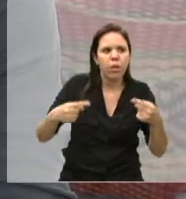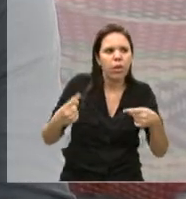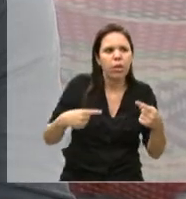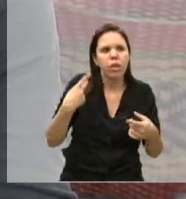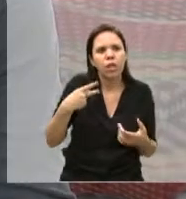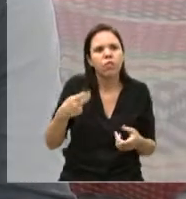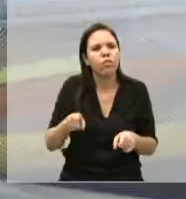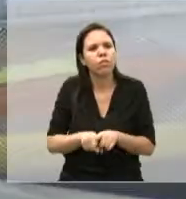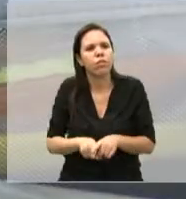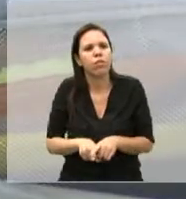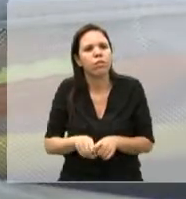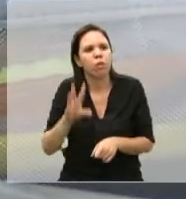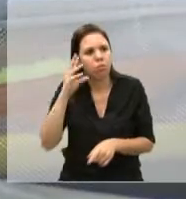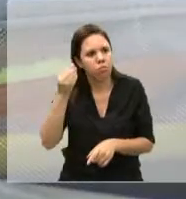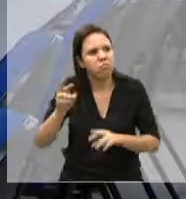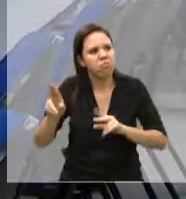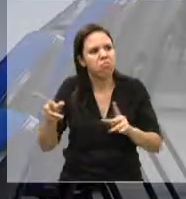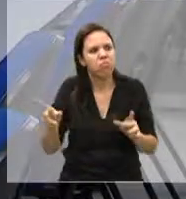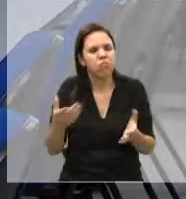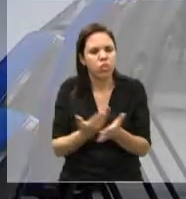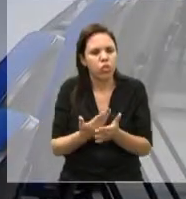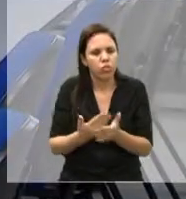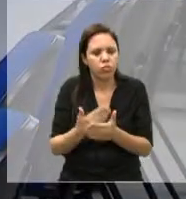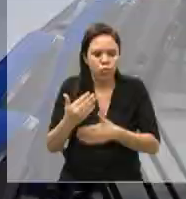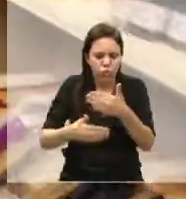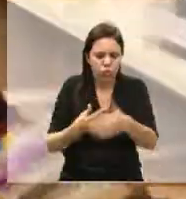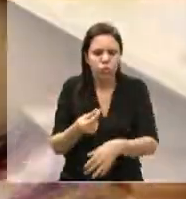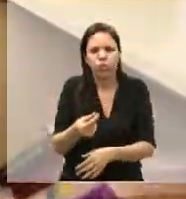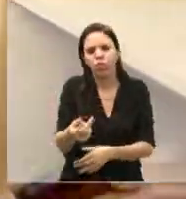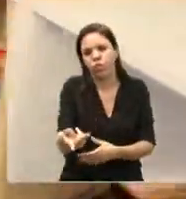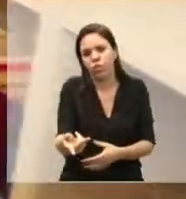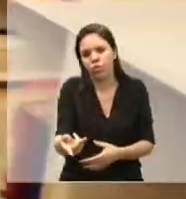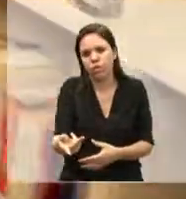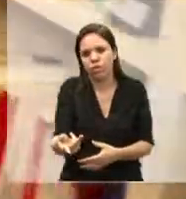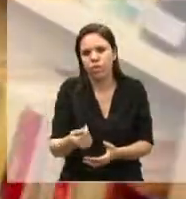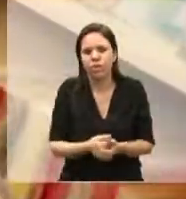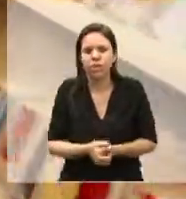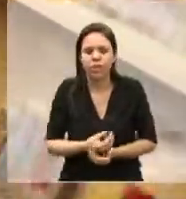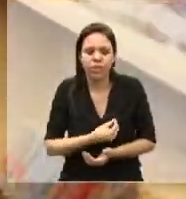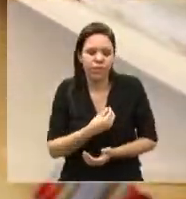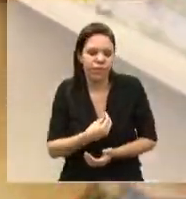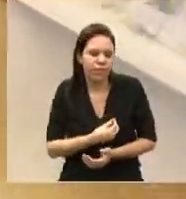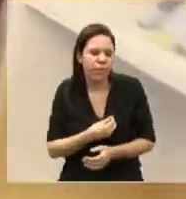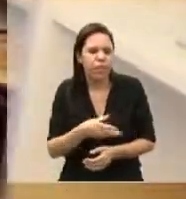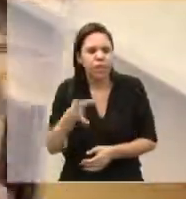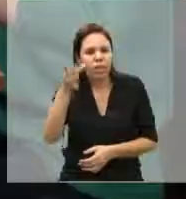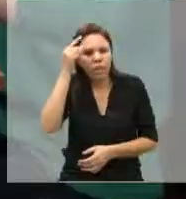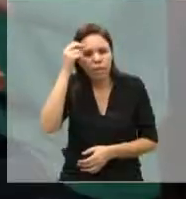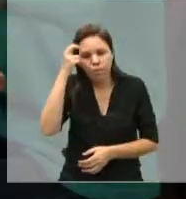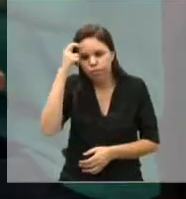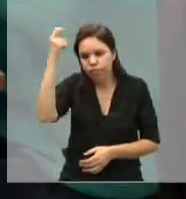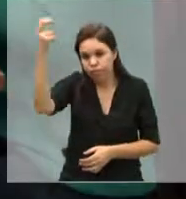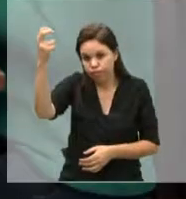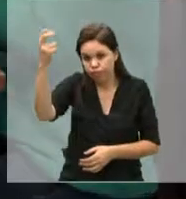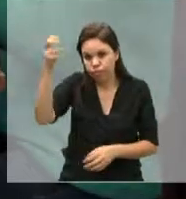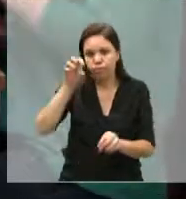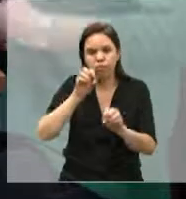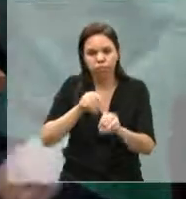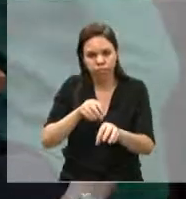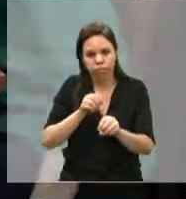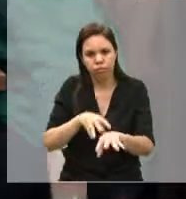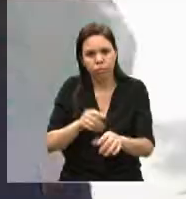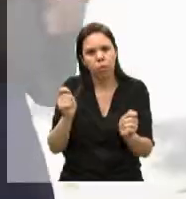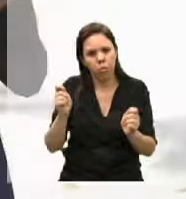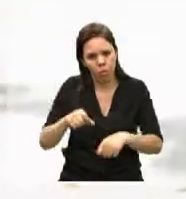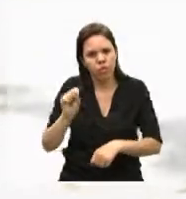um outro entendimento. Estudar, seguir em frente, percorrer o caminho da sabedoria. A educação